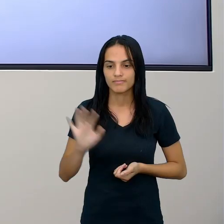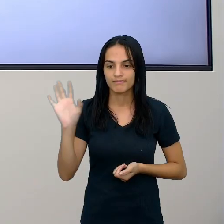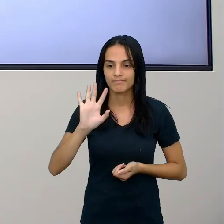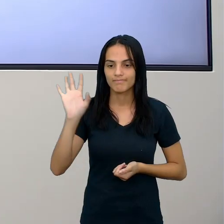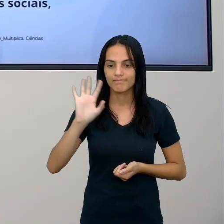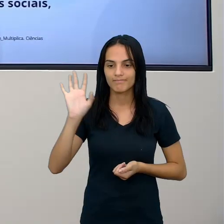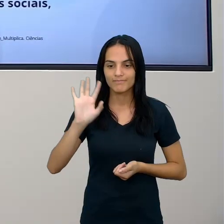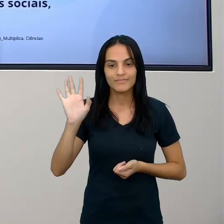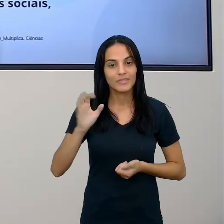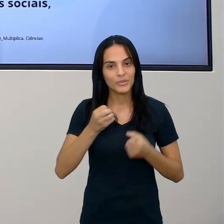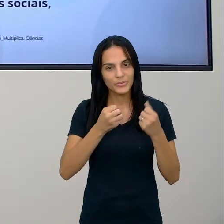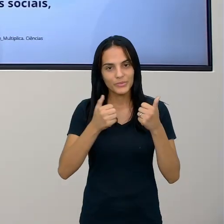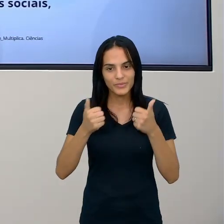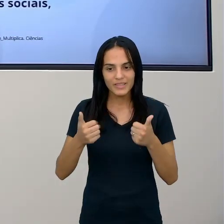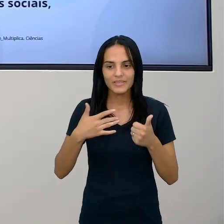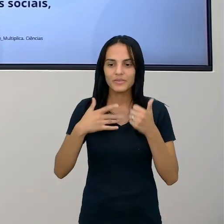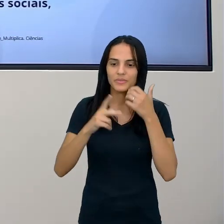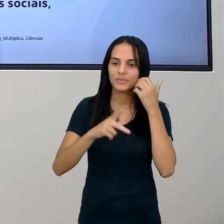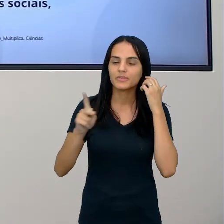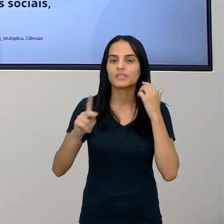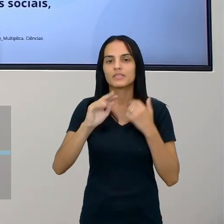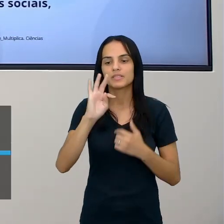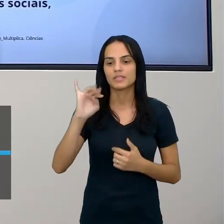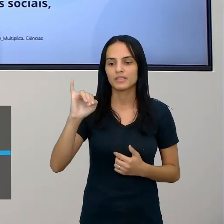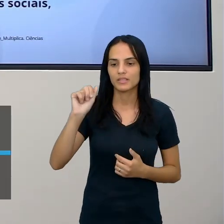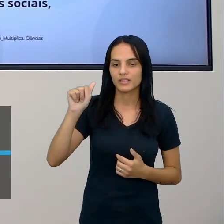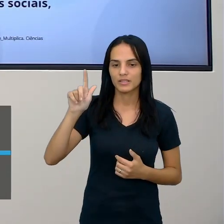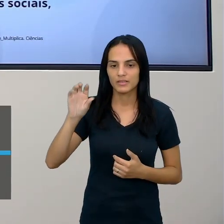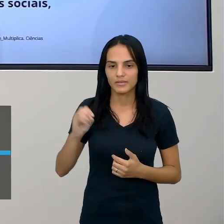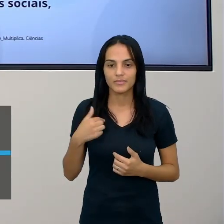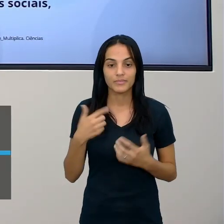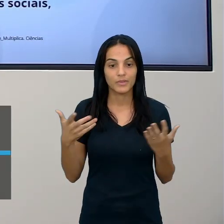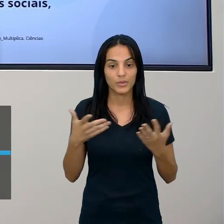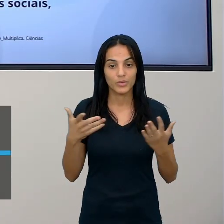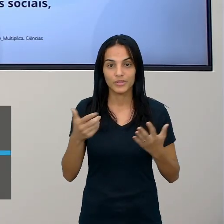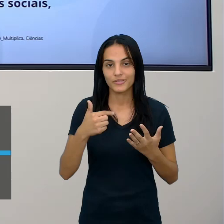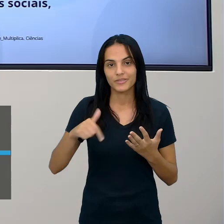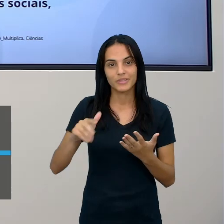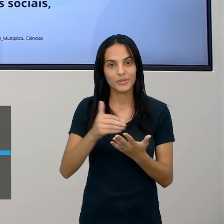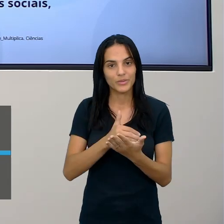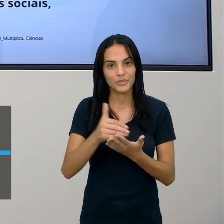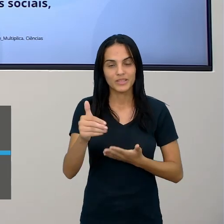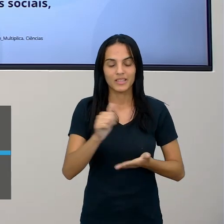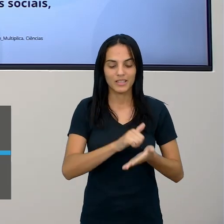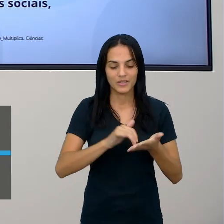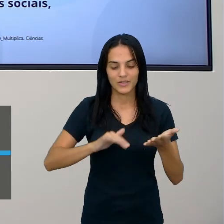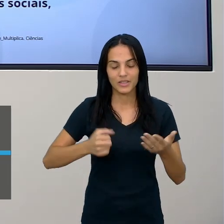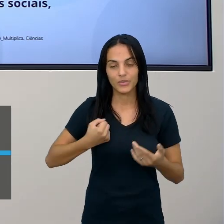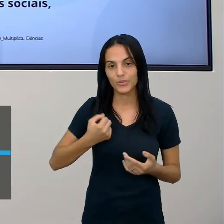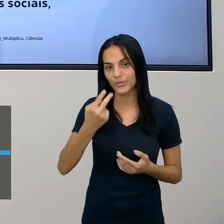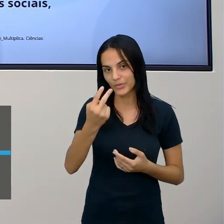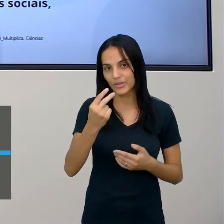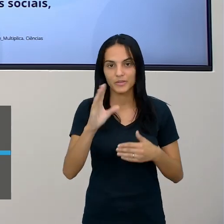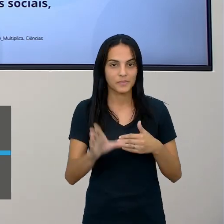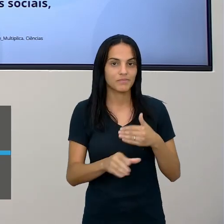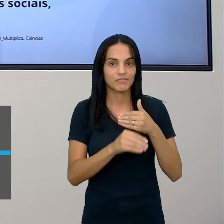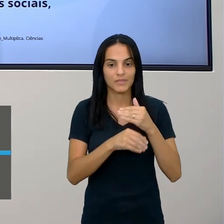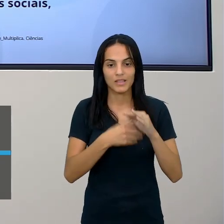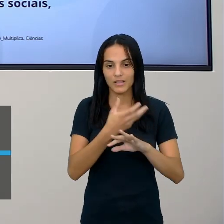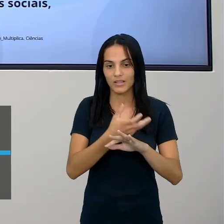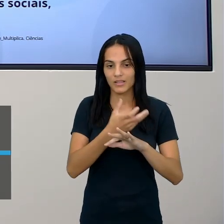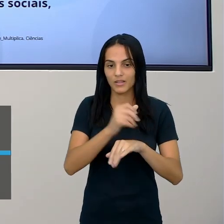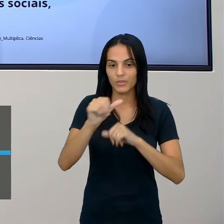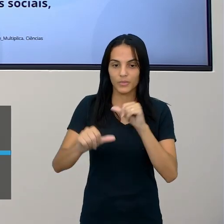E aí pessoal, tudo bem? Eu sou o professor Thiago Lazarin. Hoje nós estamos começando a atividade 2 do componente